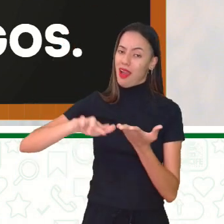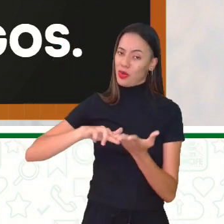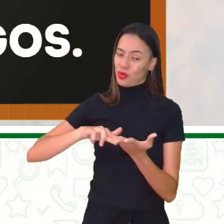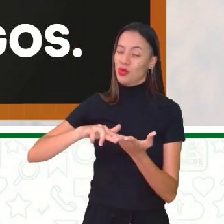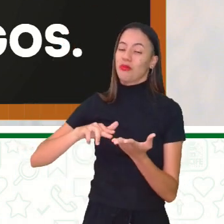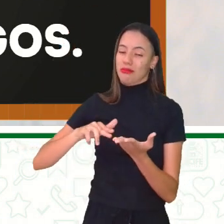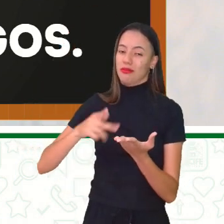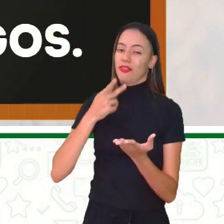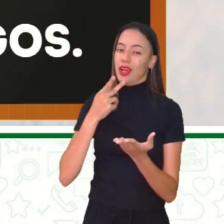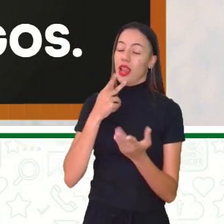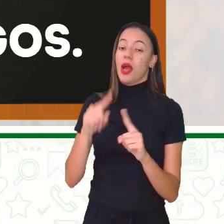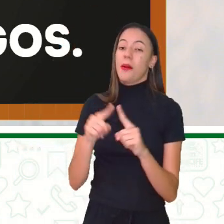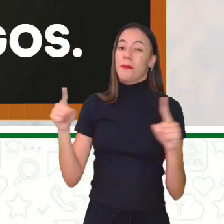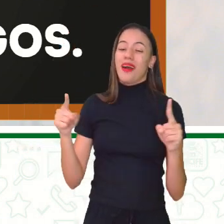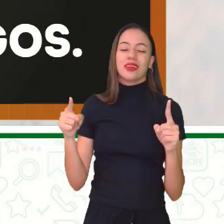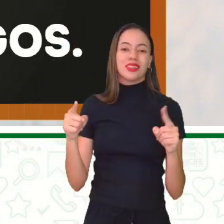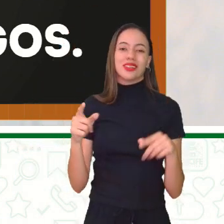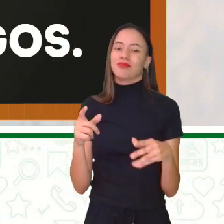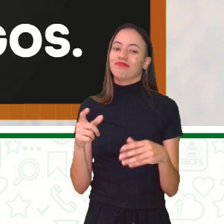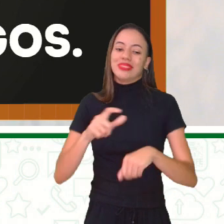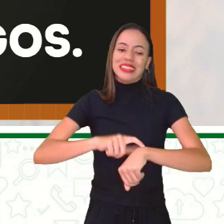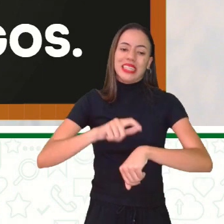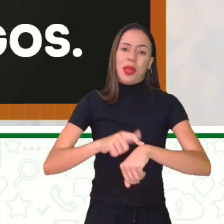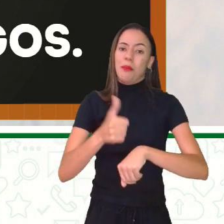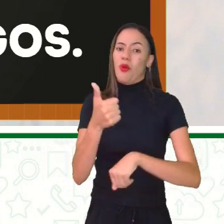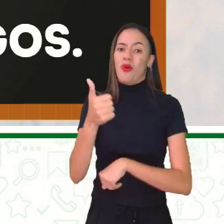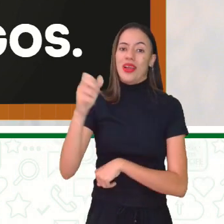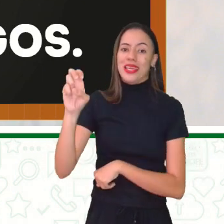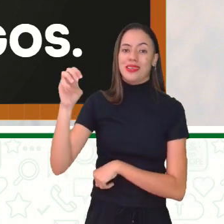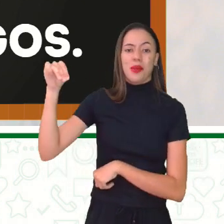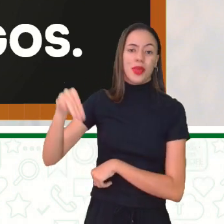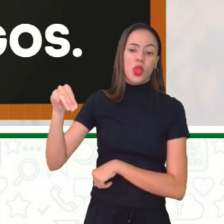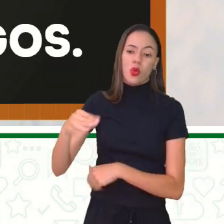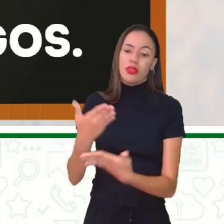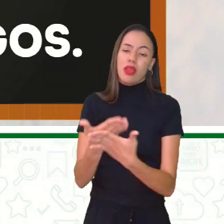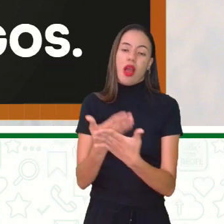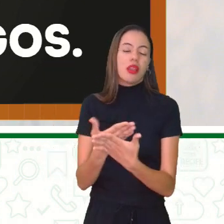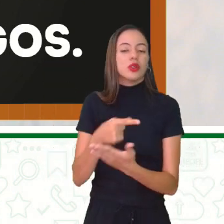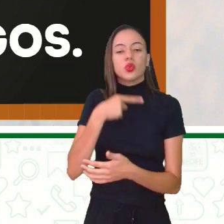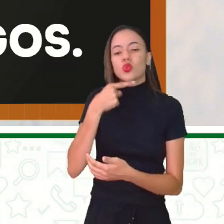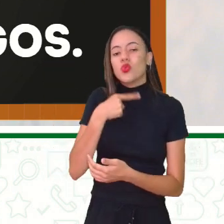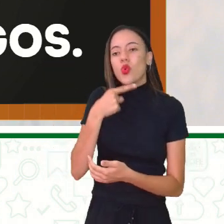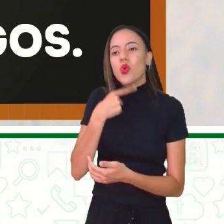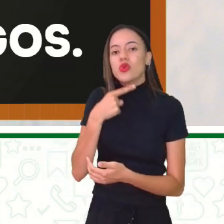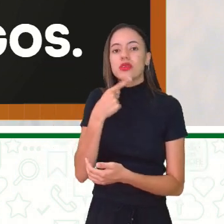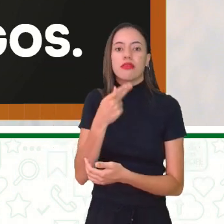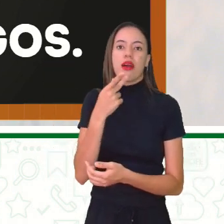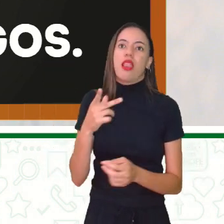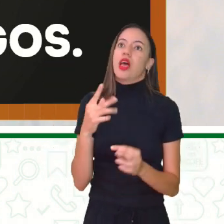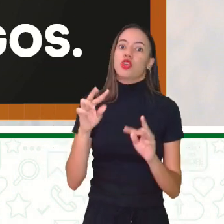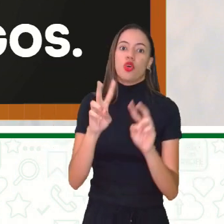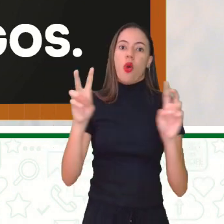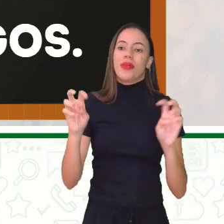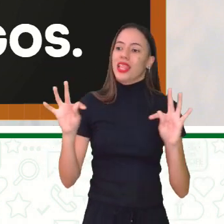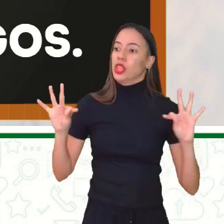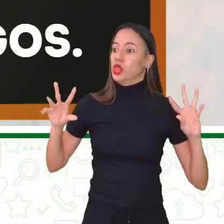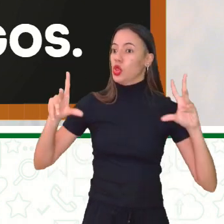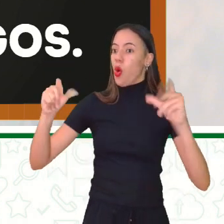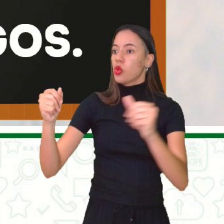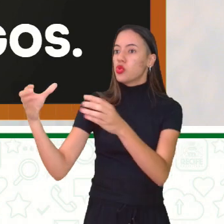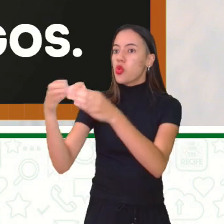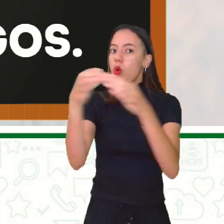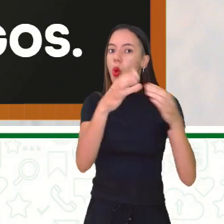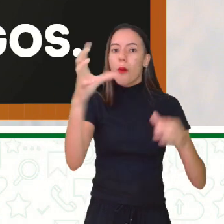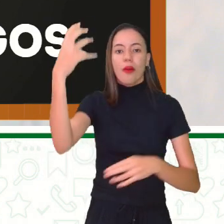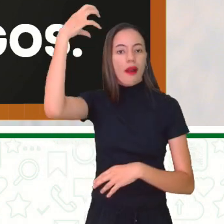a gente não tem condições na nossa aula de 15 minutos de tratar sobre todos esses reinos, né, ou sobre uma grande parte dele. Então